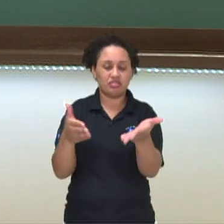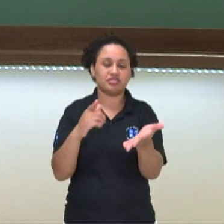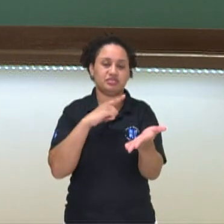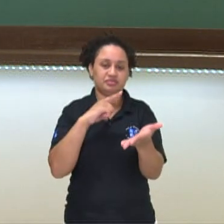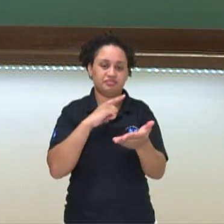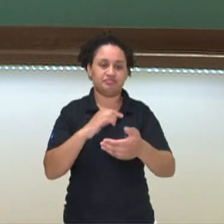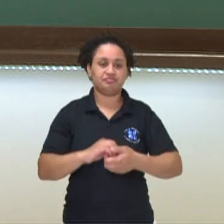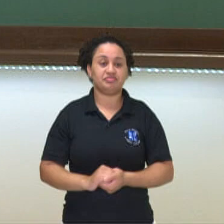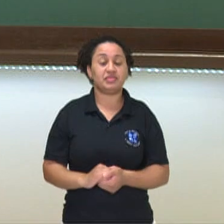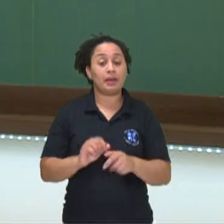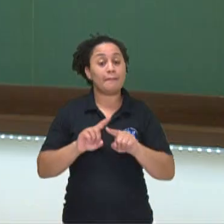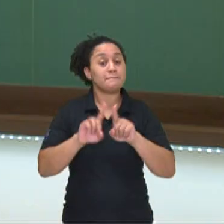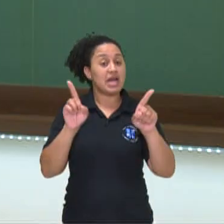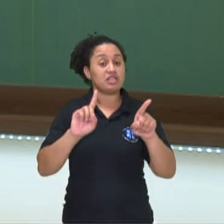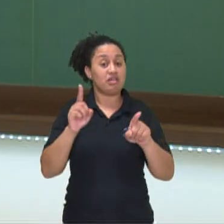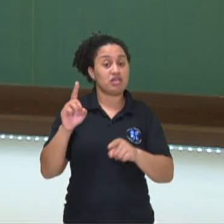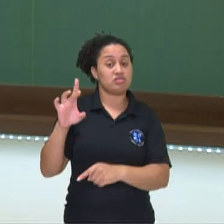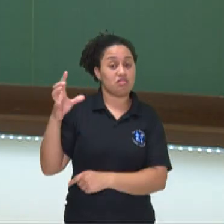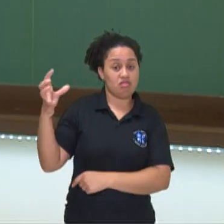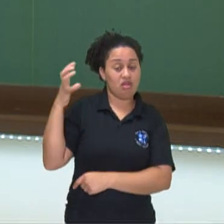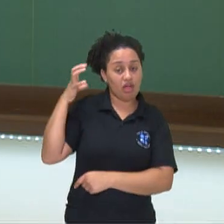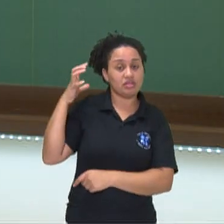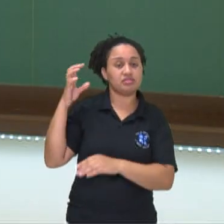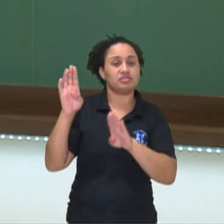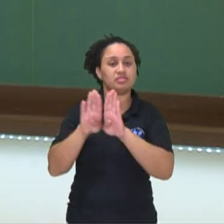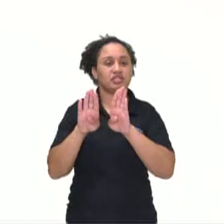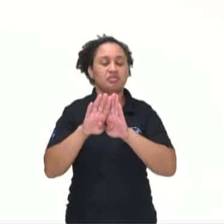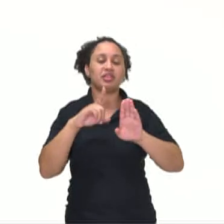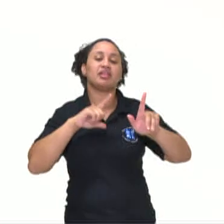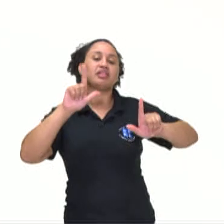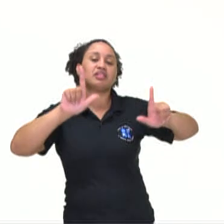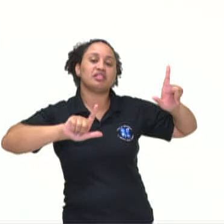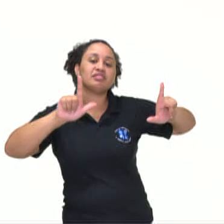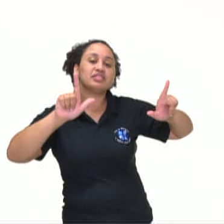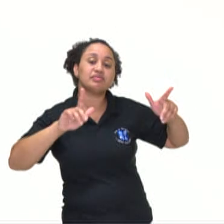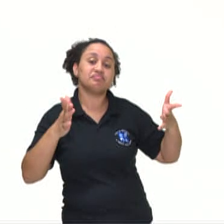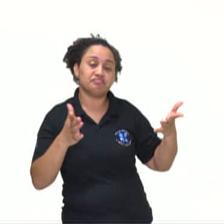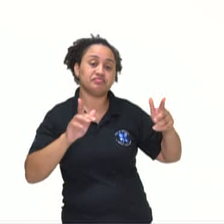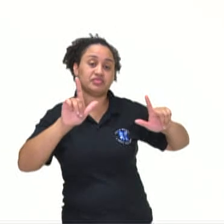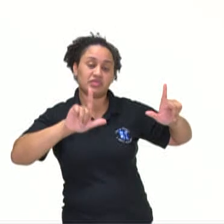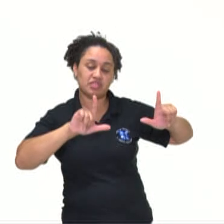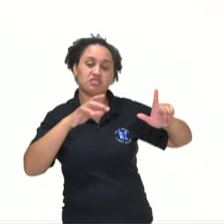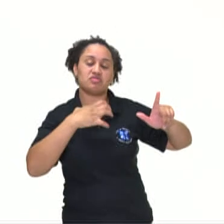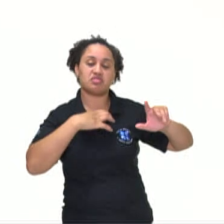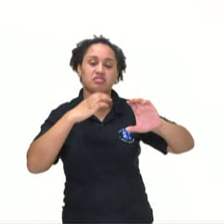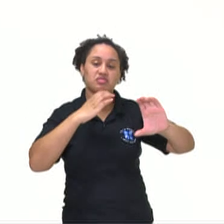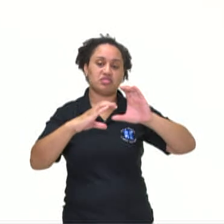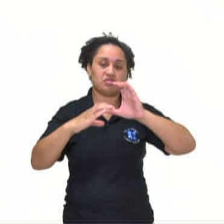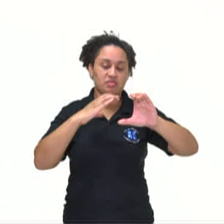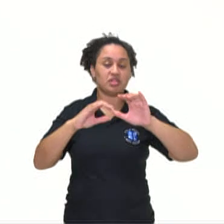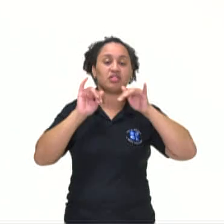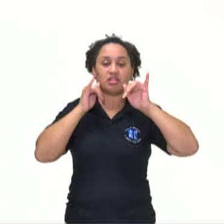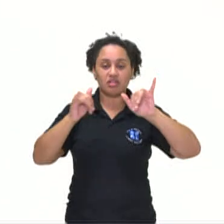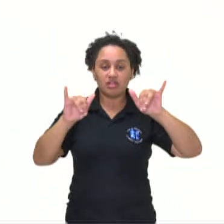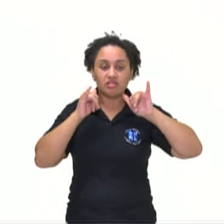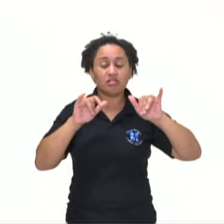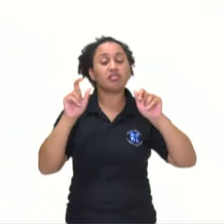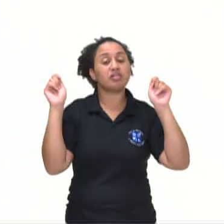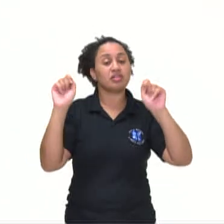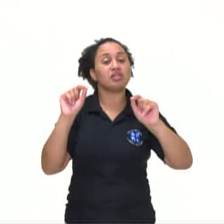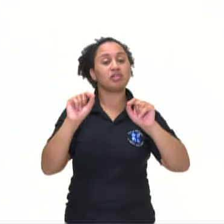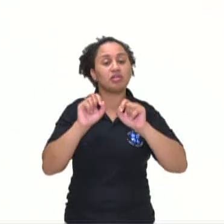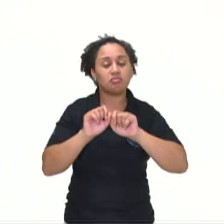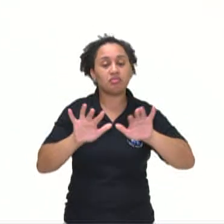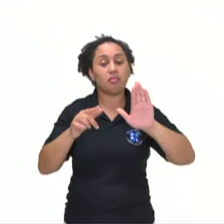hoje. Mas, além do rádio, nós temos outros meios. A televisão é um meio de comunicação eletrônico capaz de